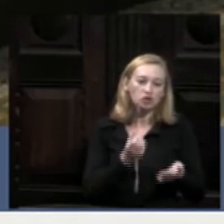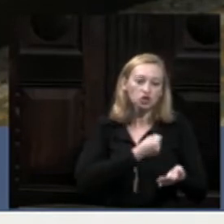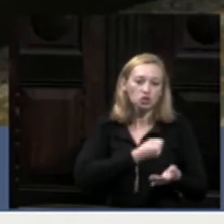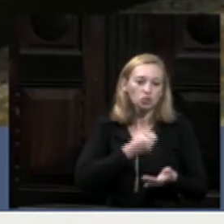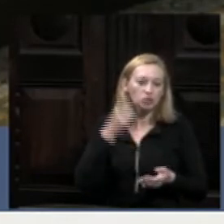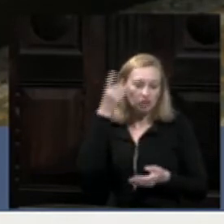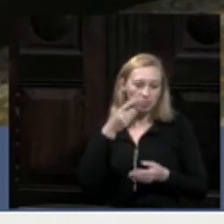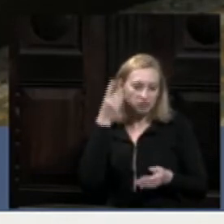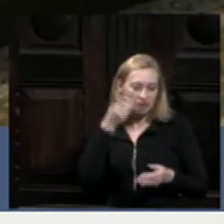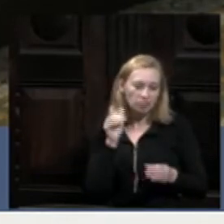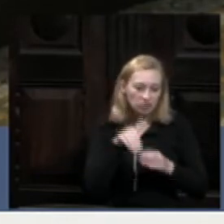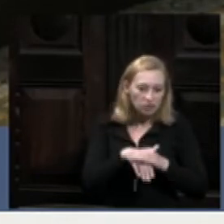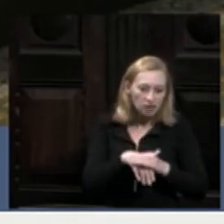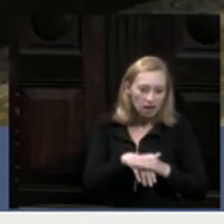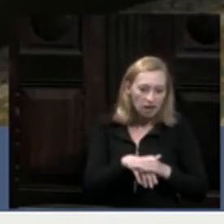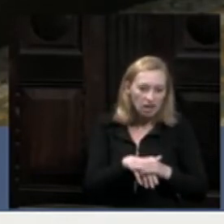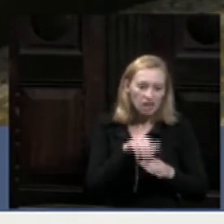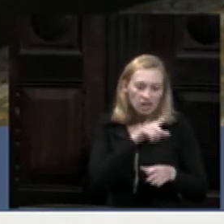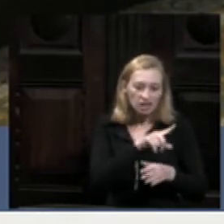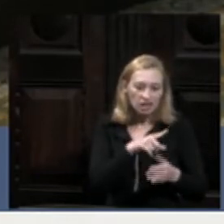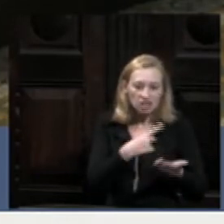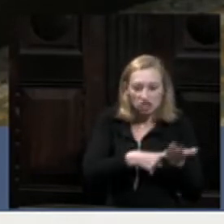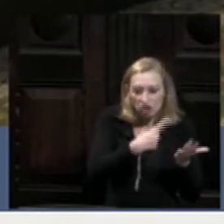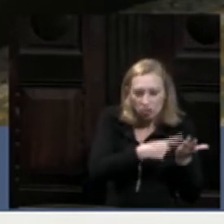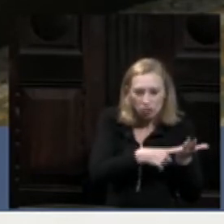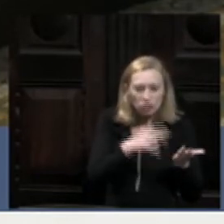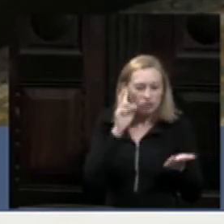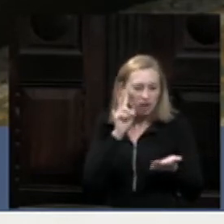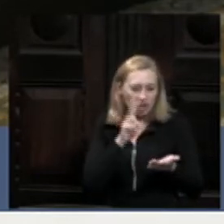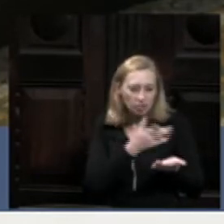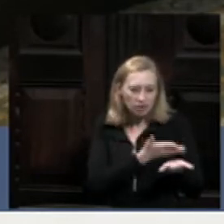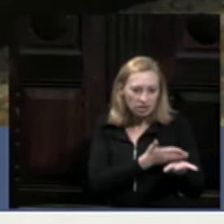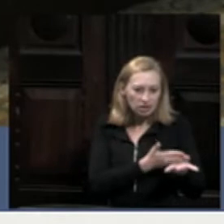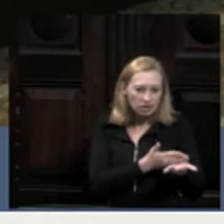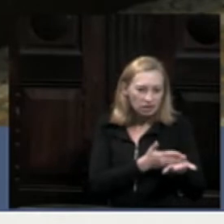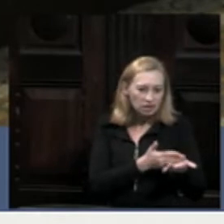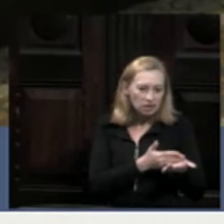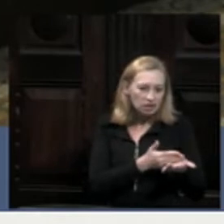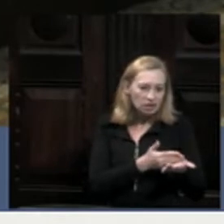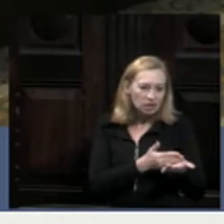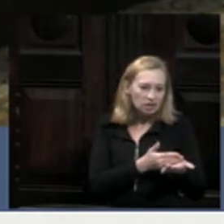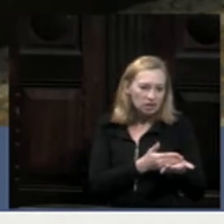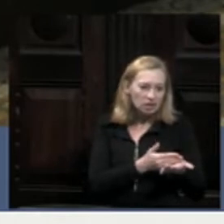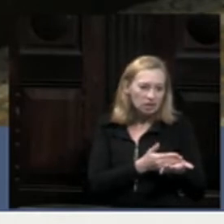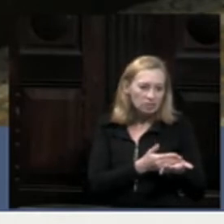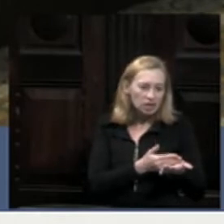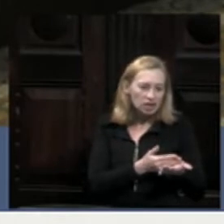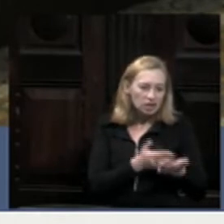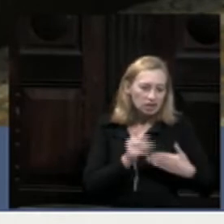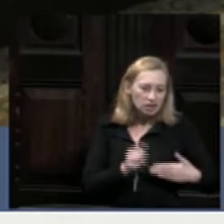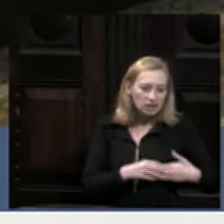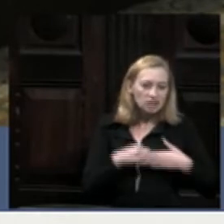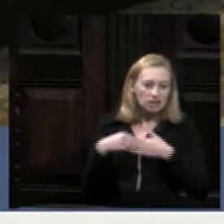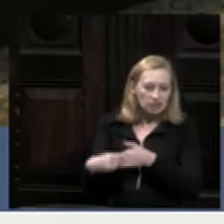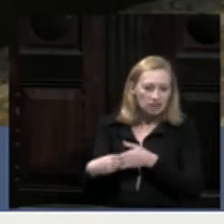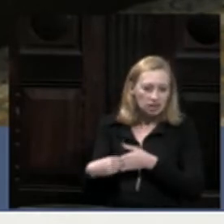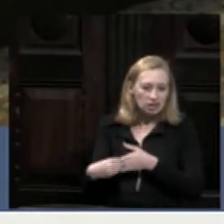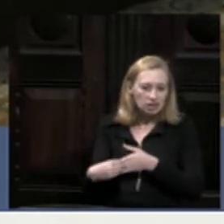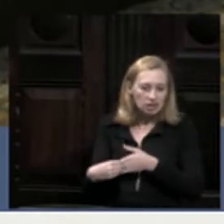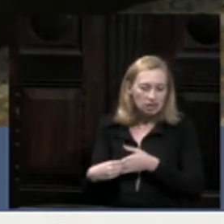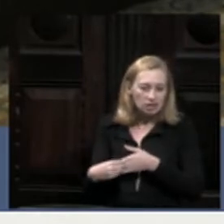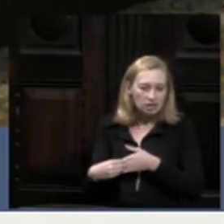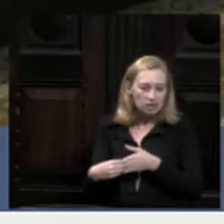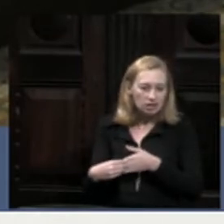da proximidade, que é acordo, eu enviei para Vossa Excelência para inserir na...